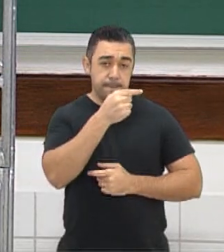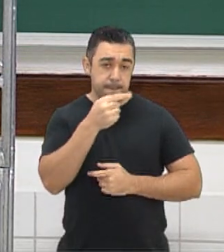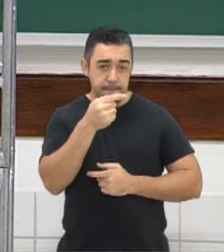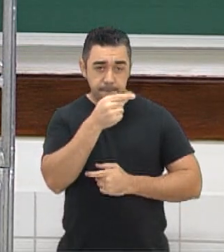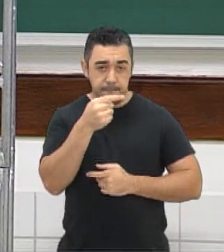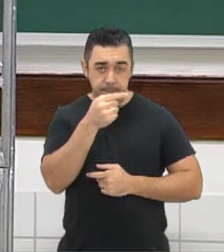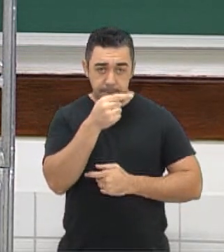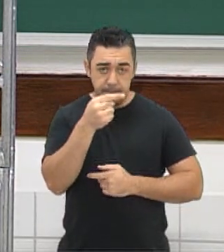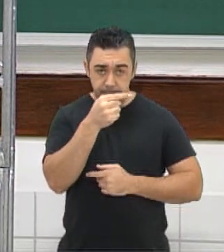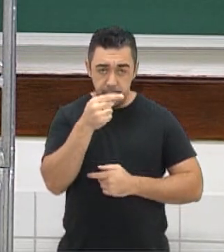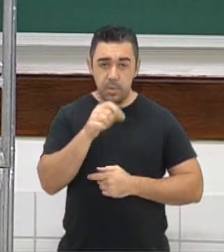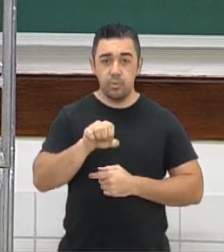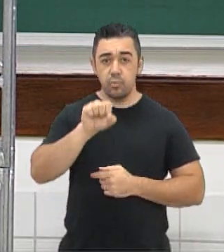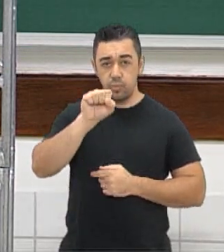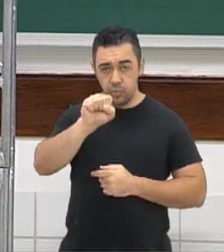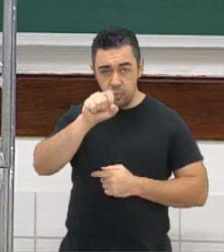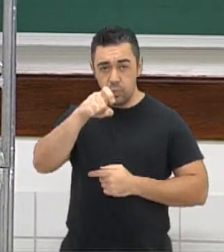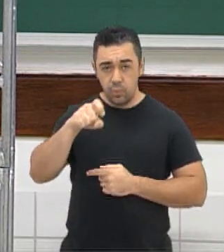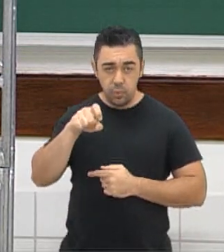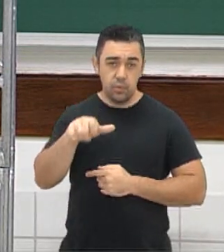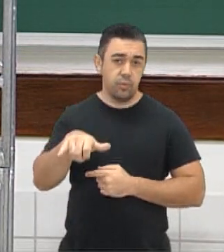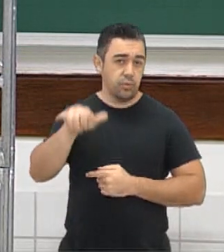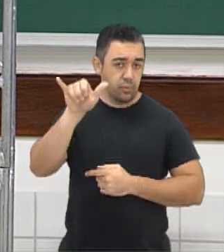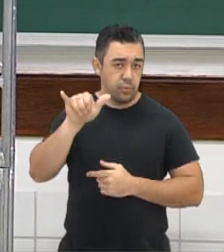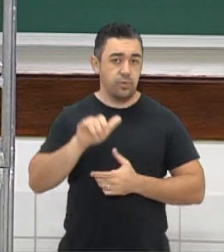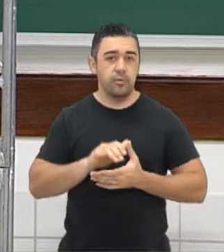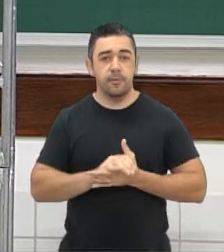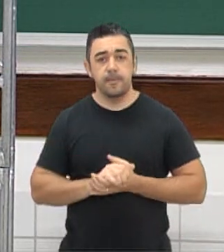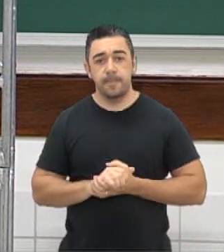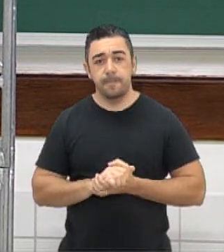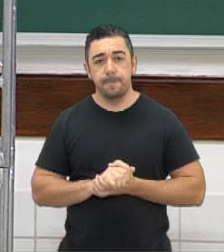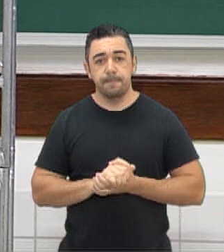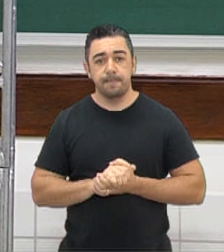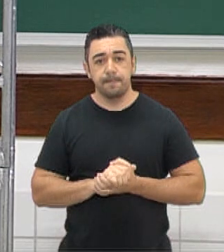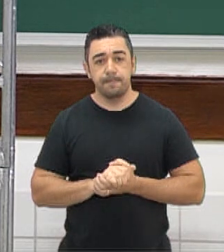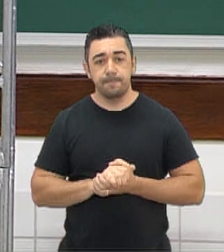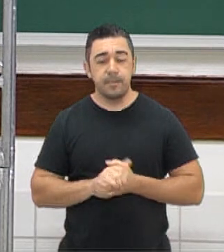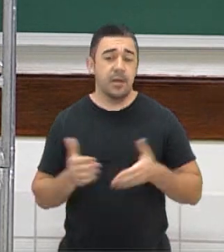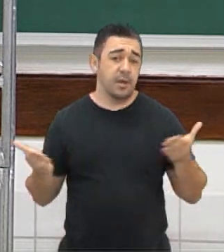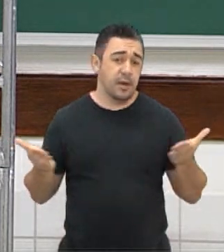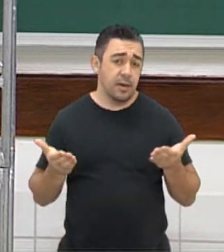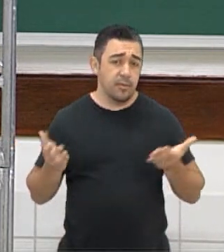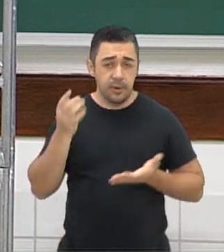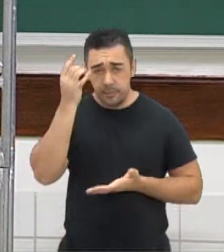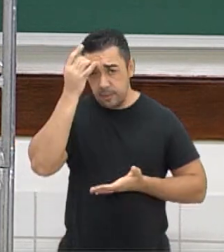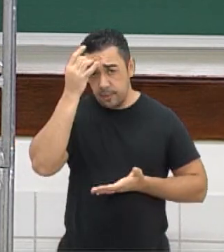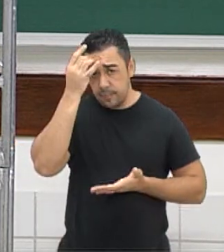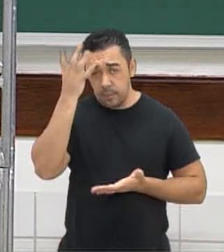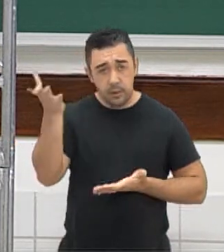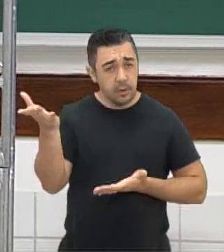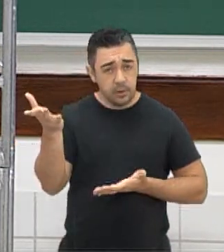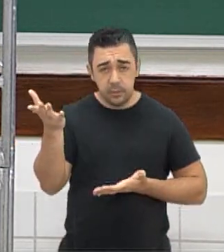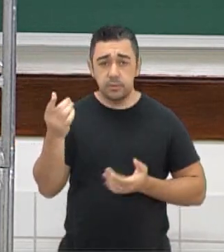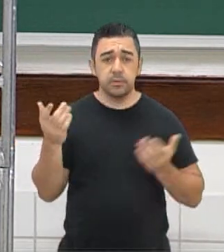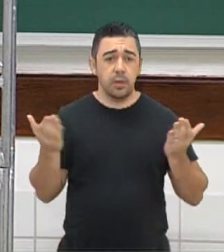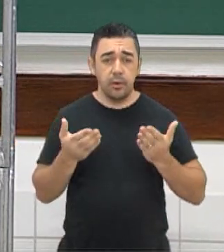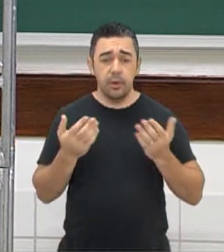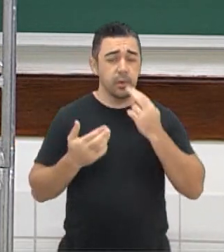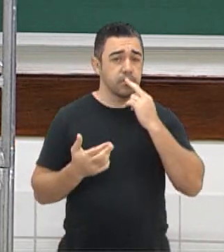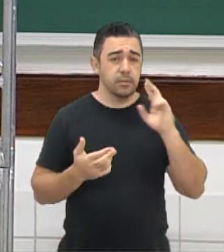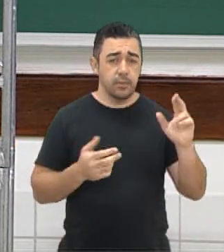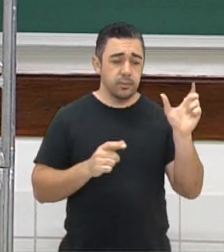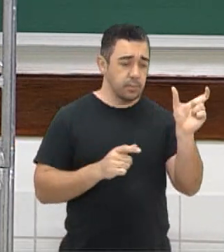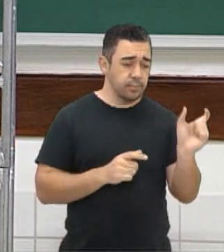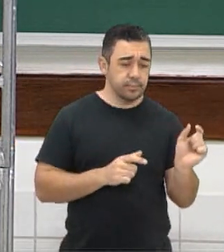com quem que está aqui desse lado? Menos 8xy. Legal? Agora é só